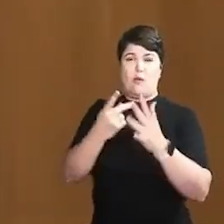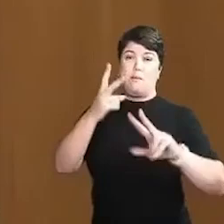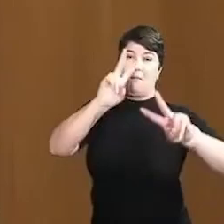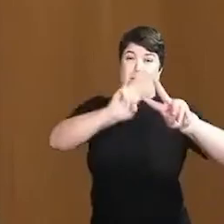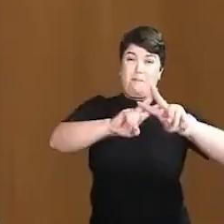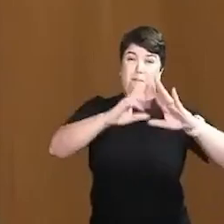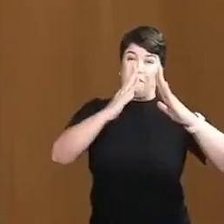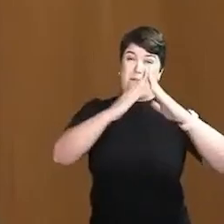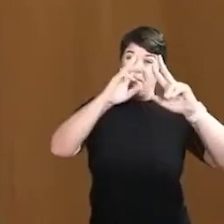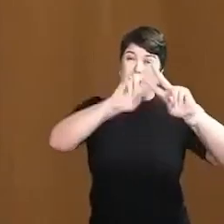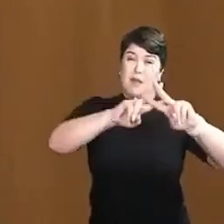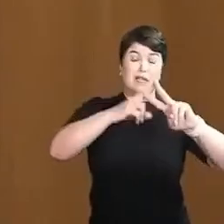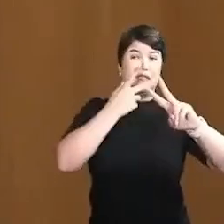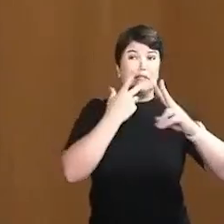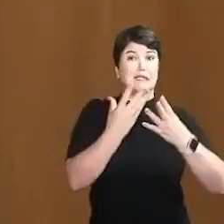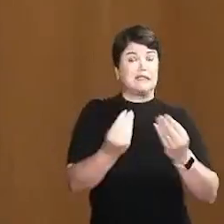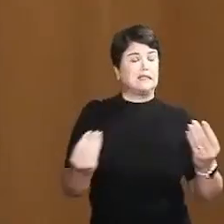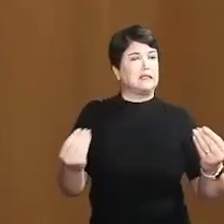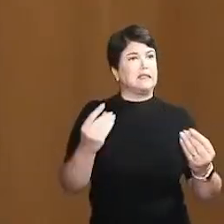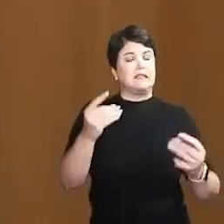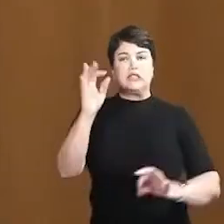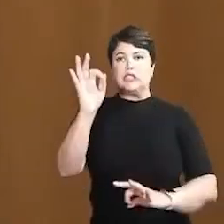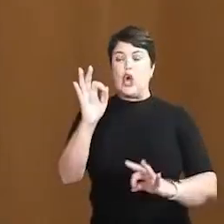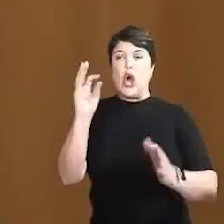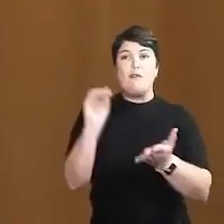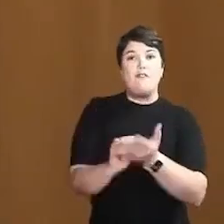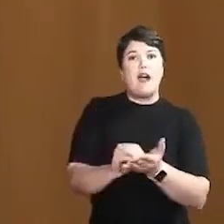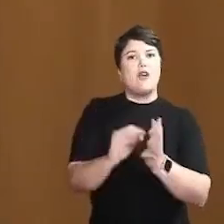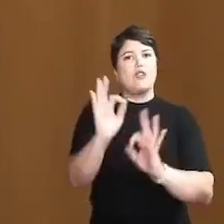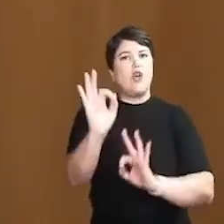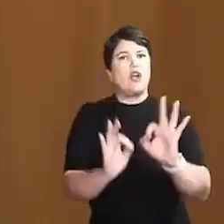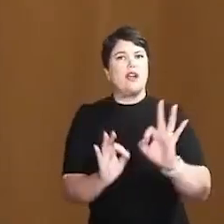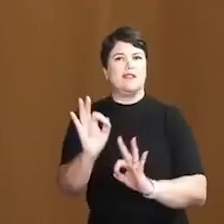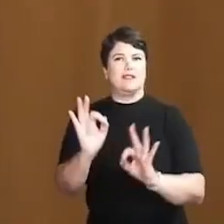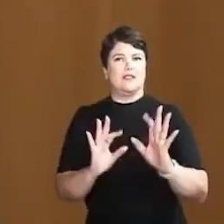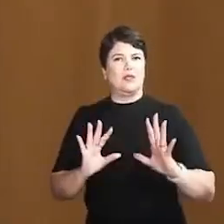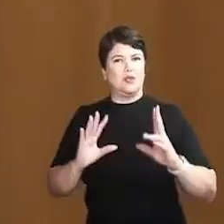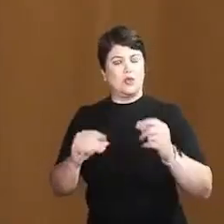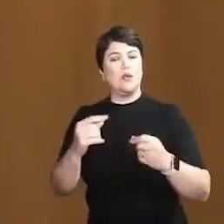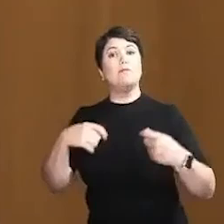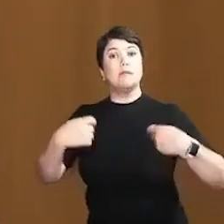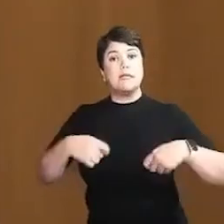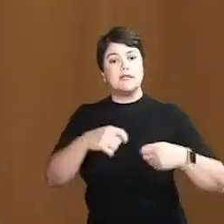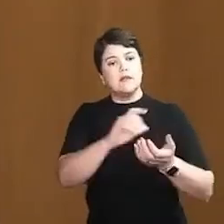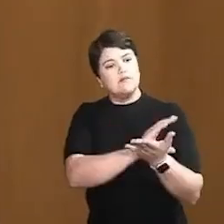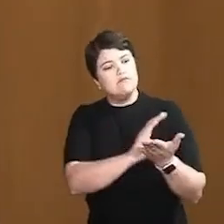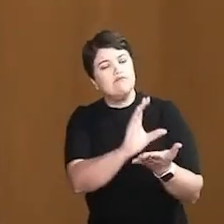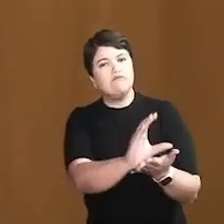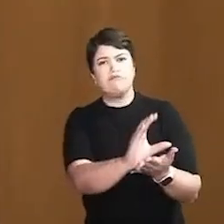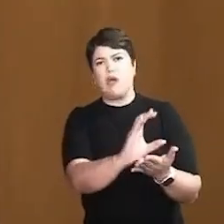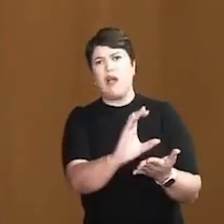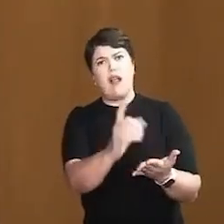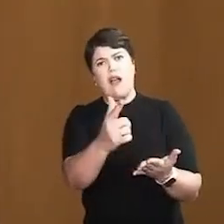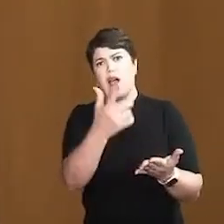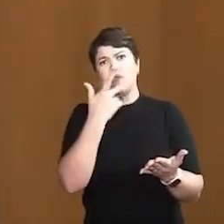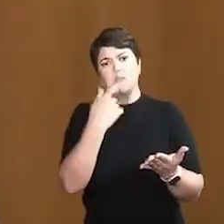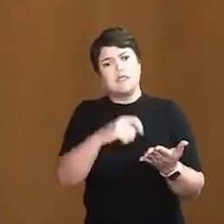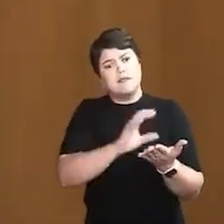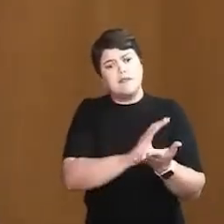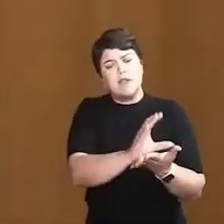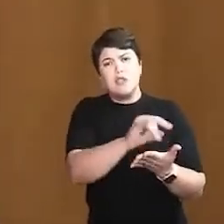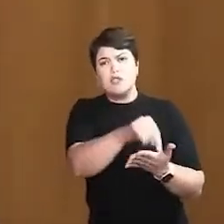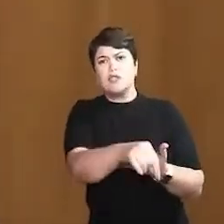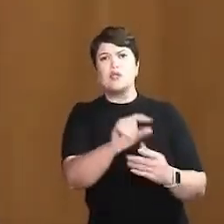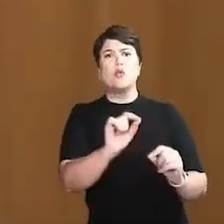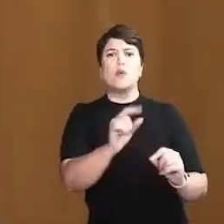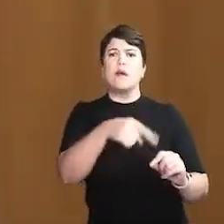absolutamente conflagrado desorganizado era preciso na naturalmente inverti invertir para que